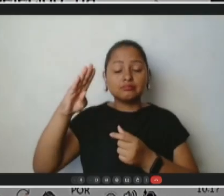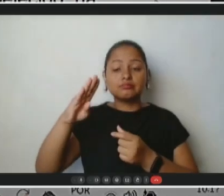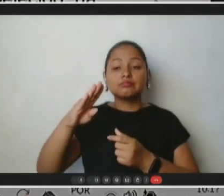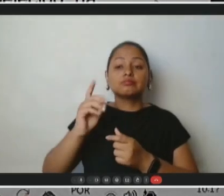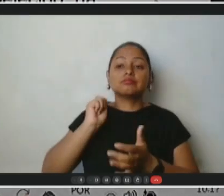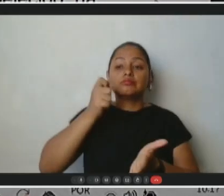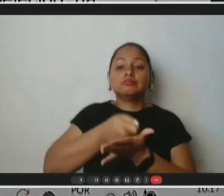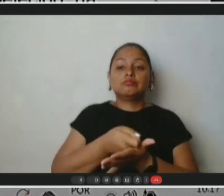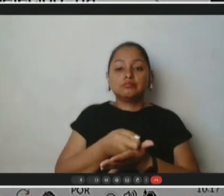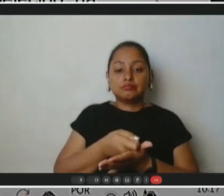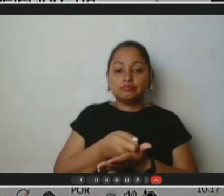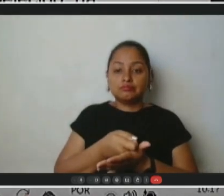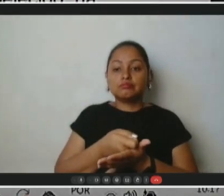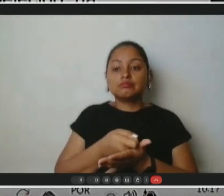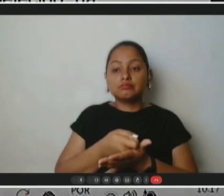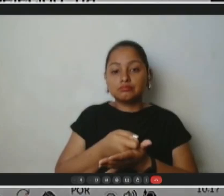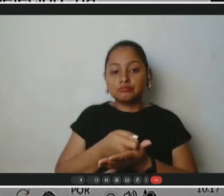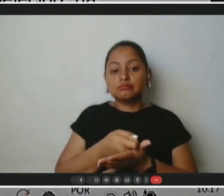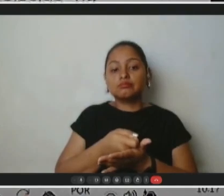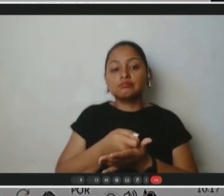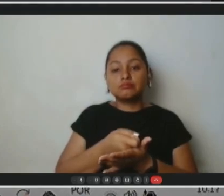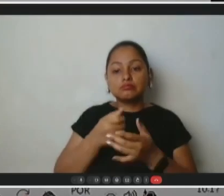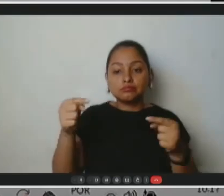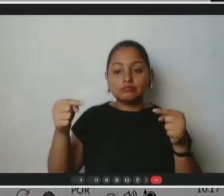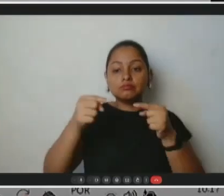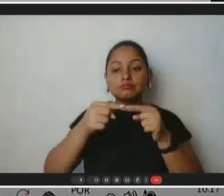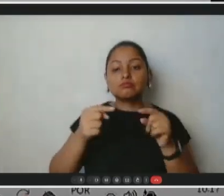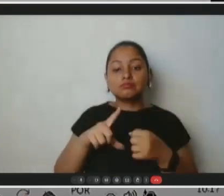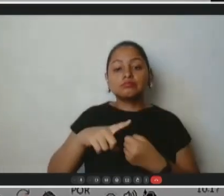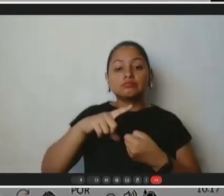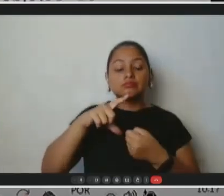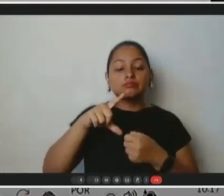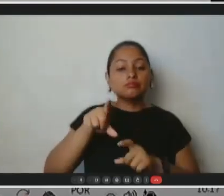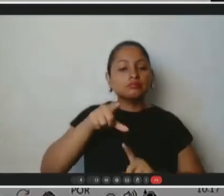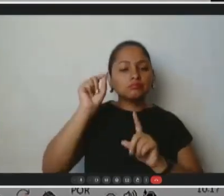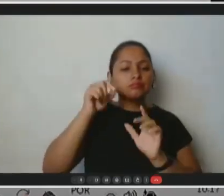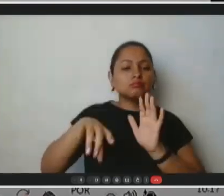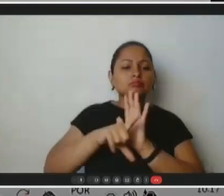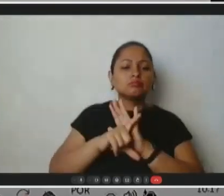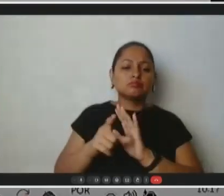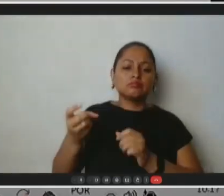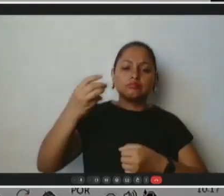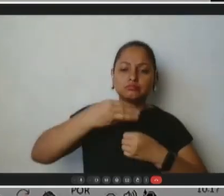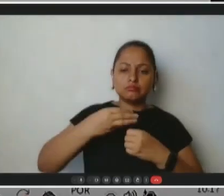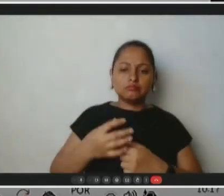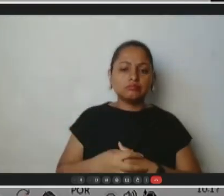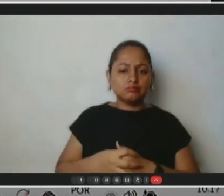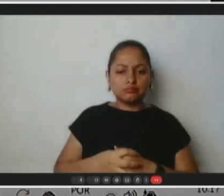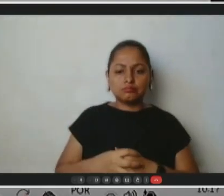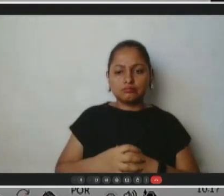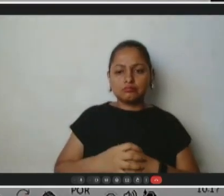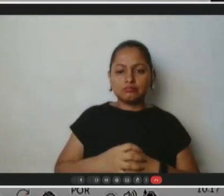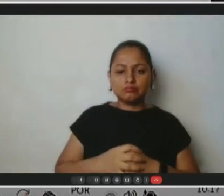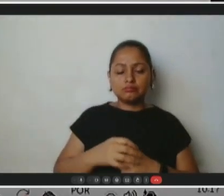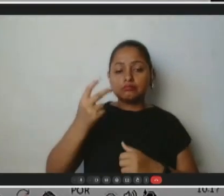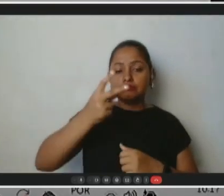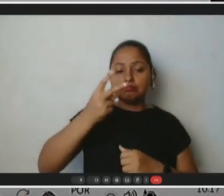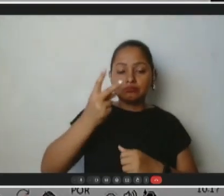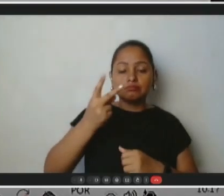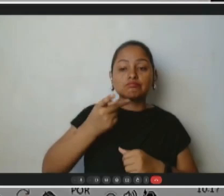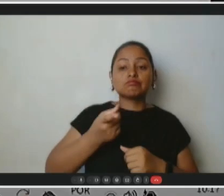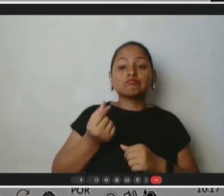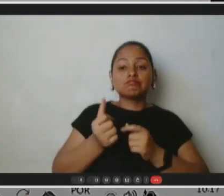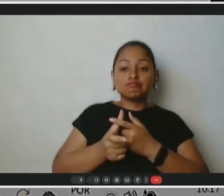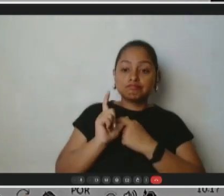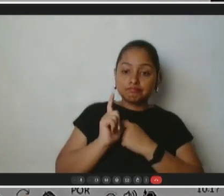precatórios judiciais, conforme estabelecido na legislação municipal. Segundo, as despesas com pessoal ativo e